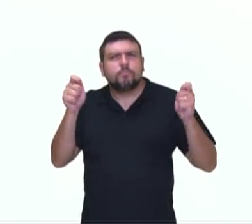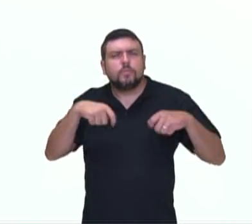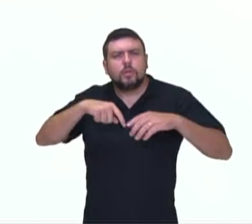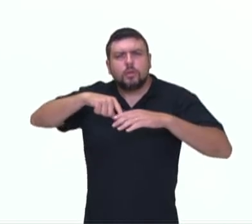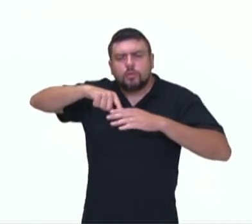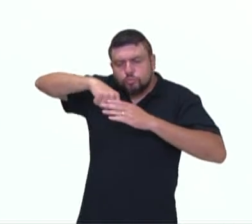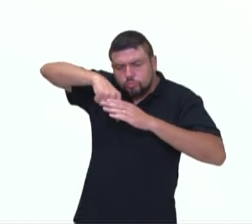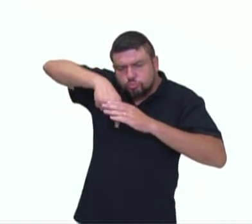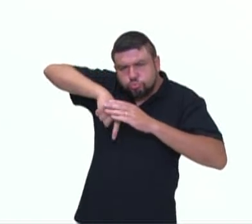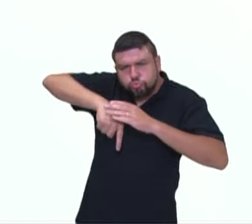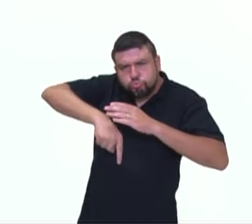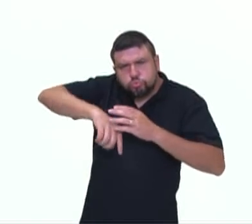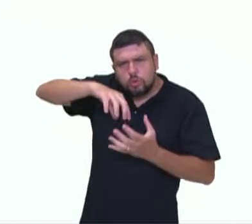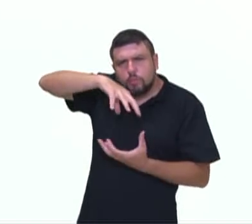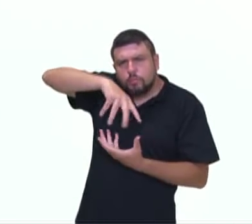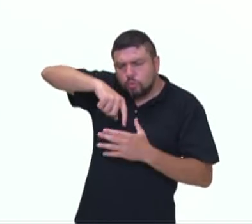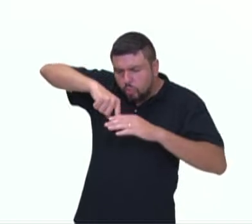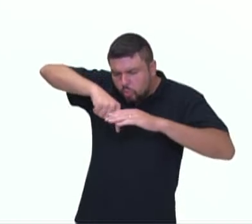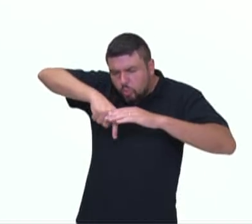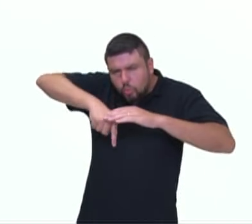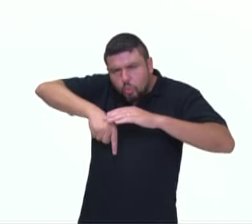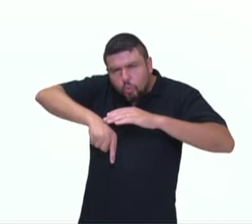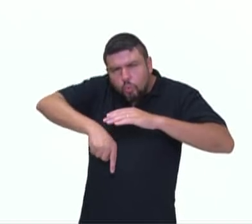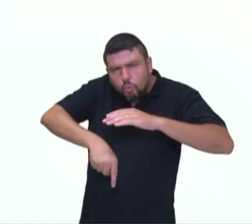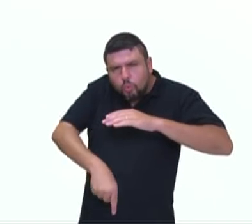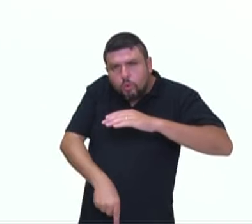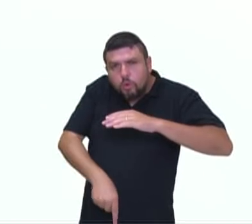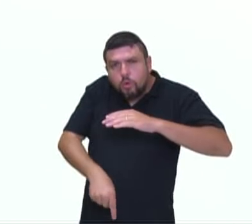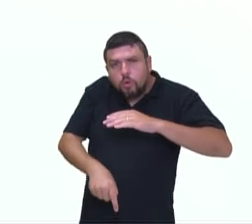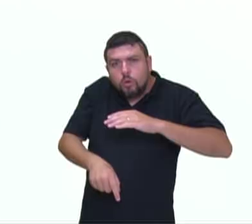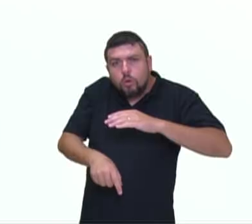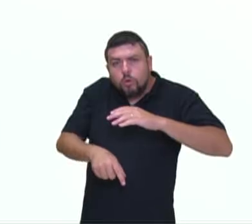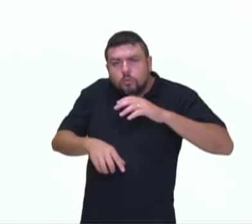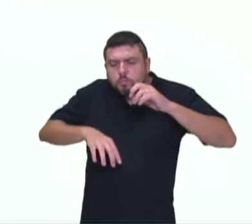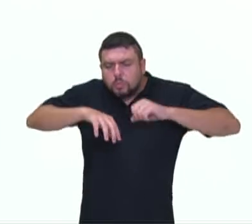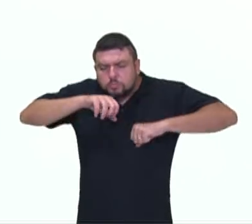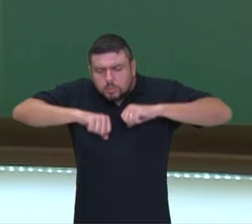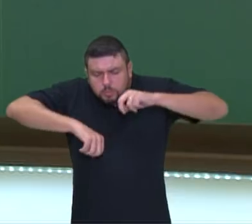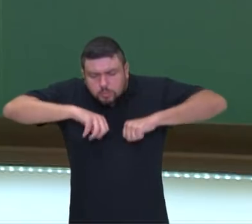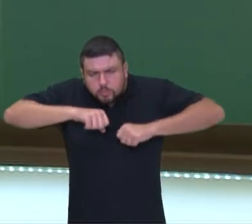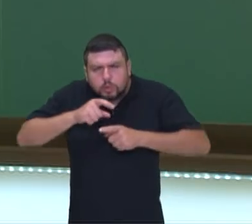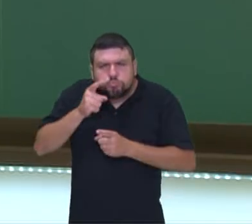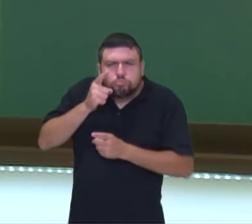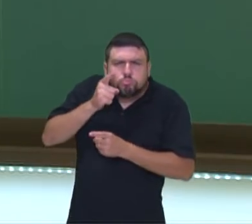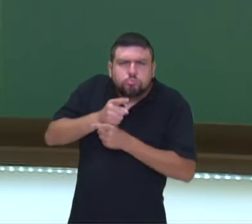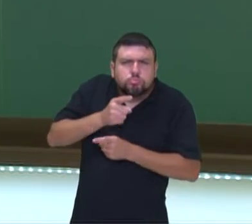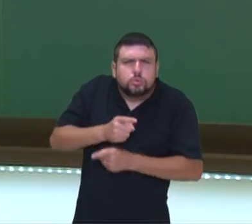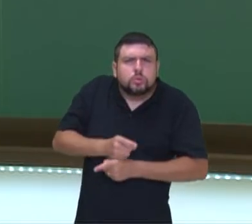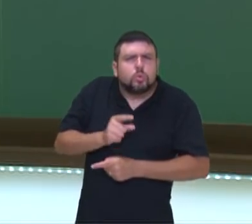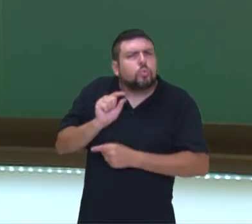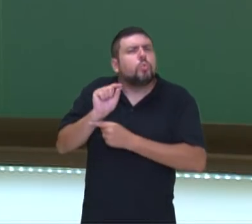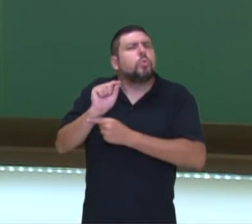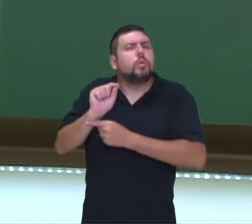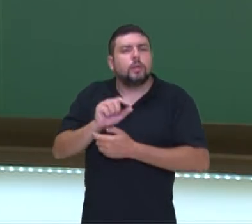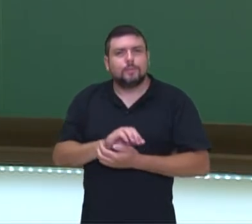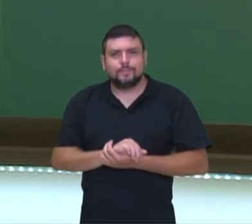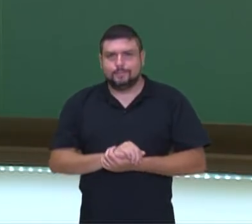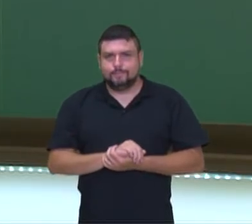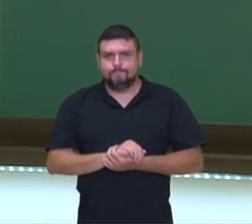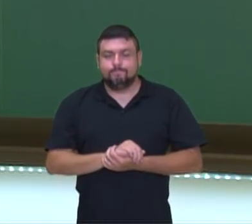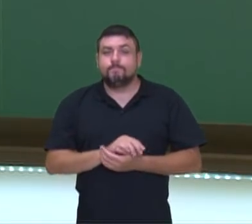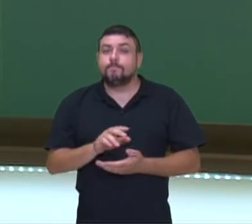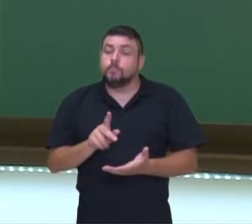centro da Terra, o que você acha que encontraria pelo caminho? Nós já aprendemos que, infelizmente, nós